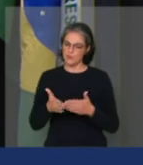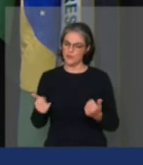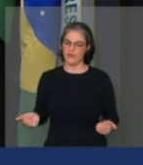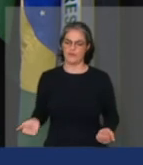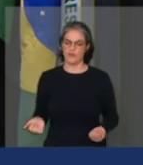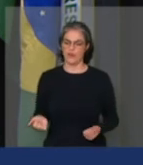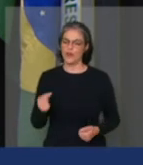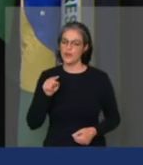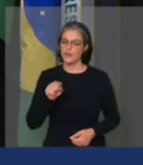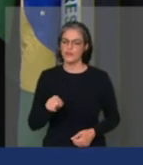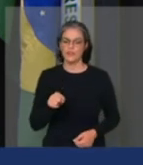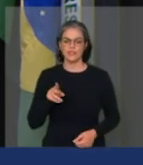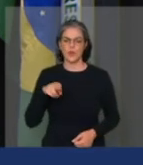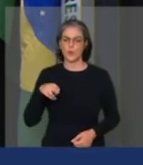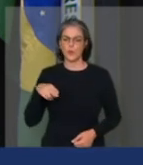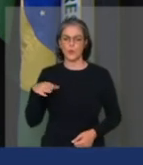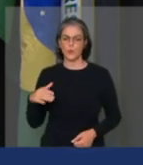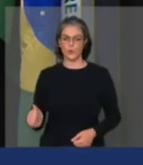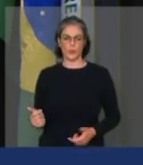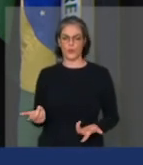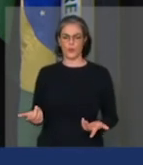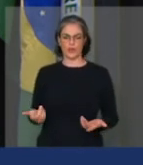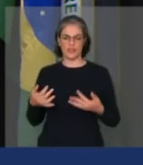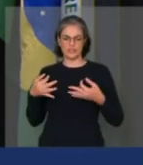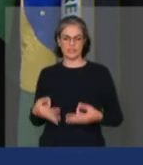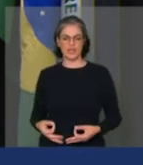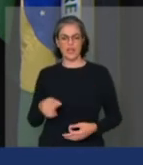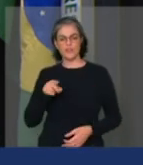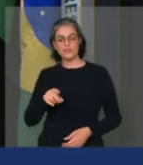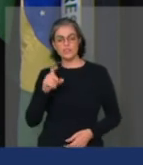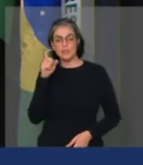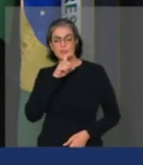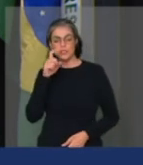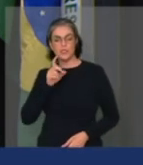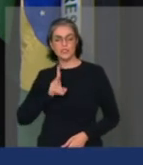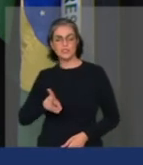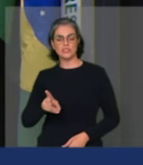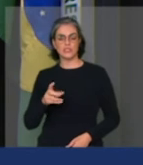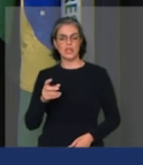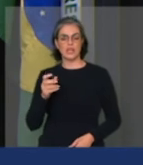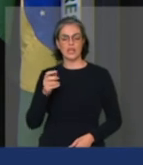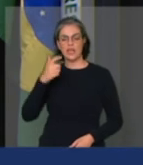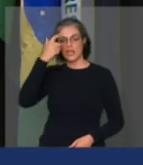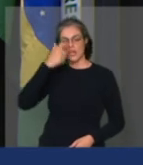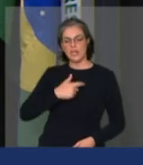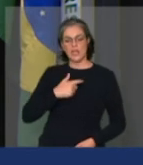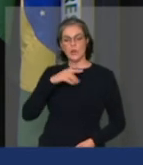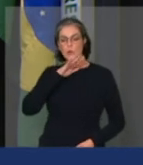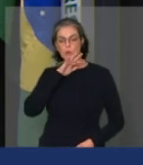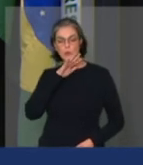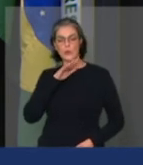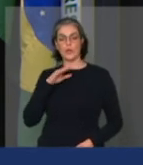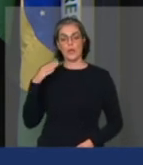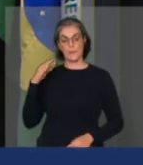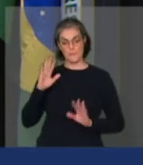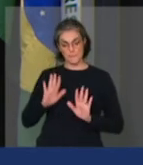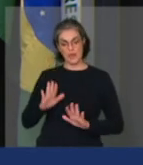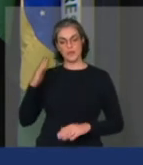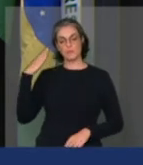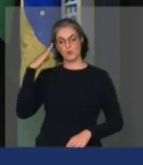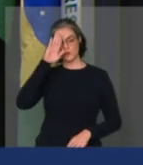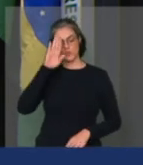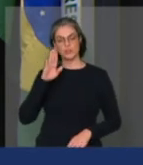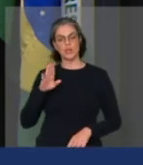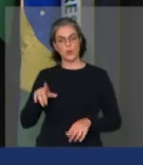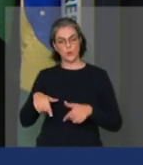excelência' ali a vossa excelência não porque você não é excelência você é um mentiroso mau-caráter o presidente Jair bolsonaro Tem